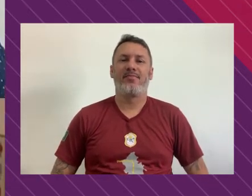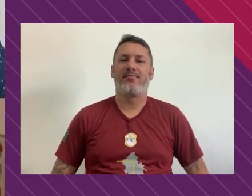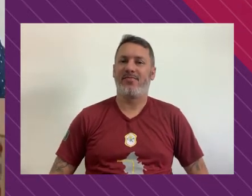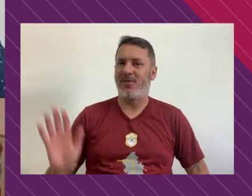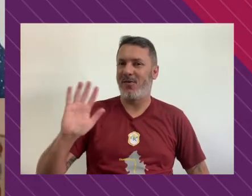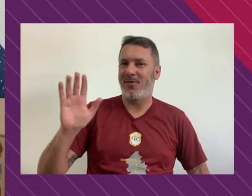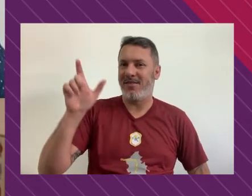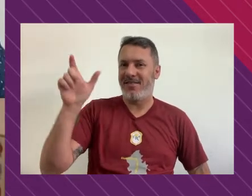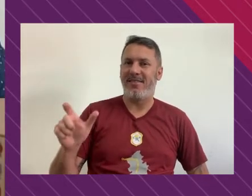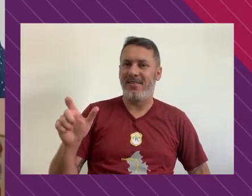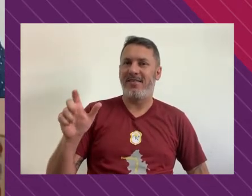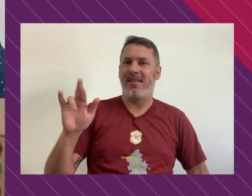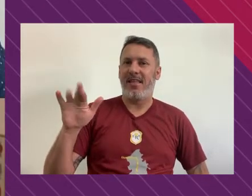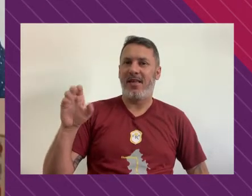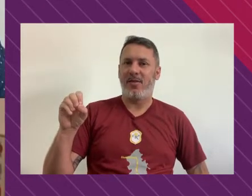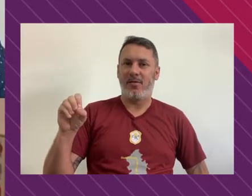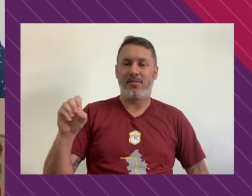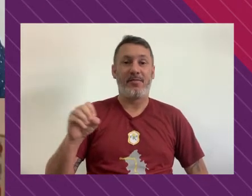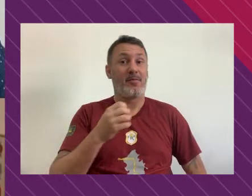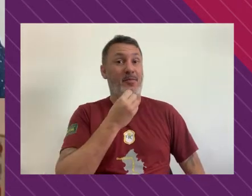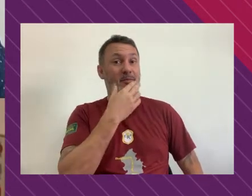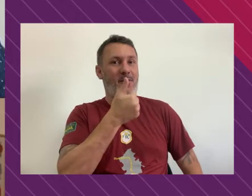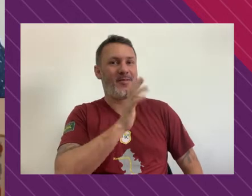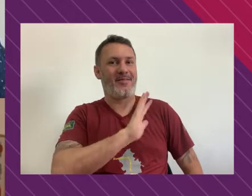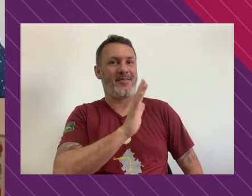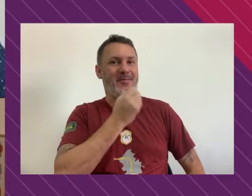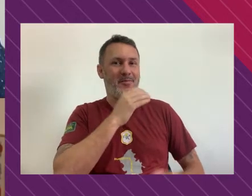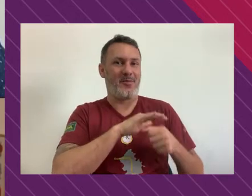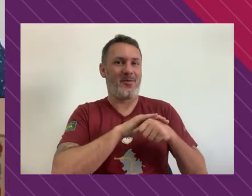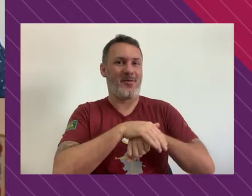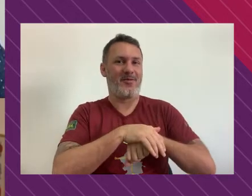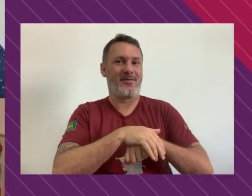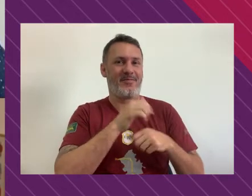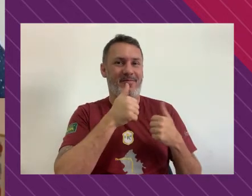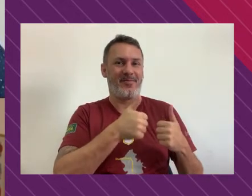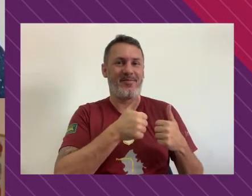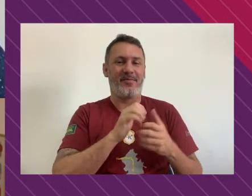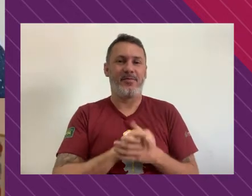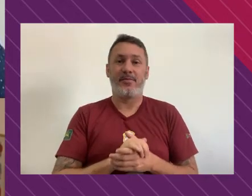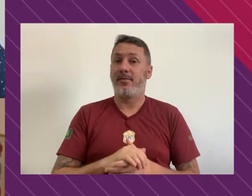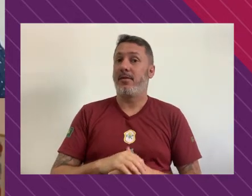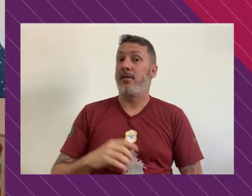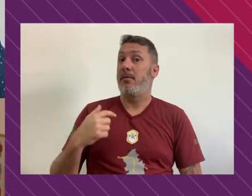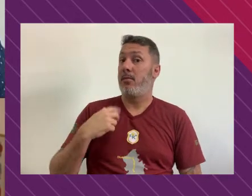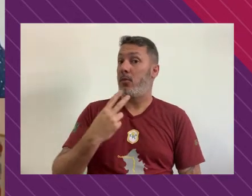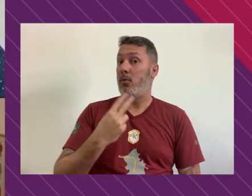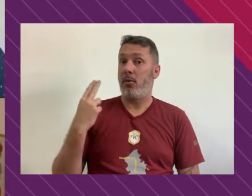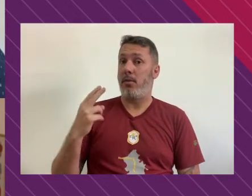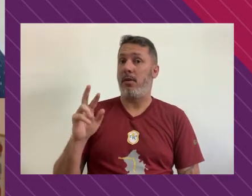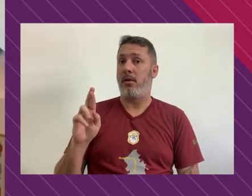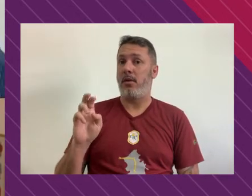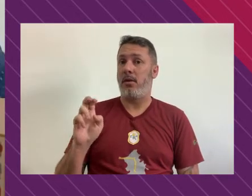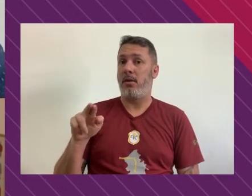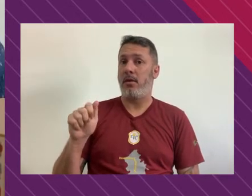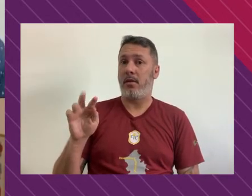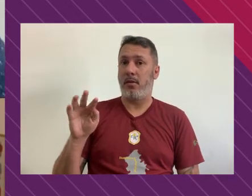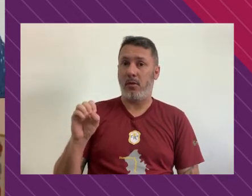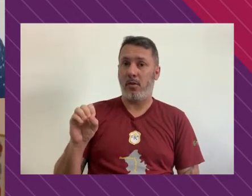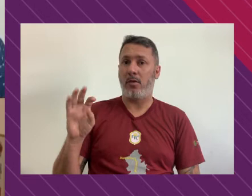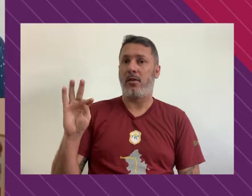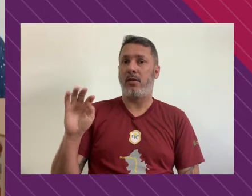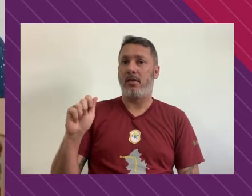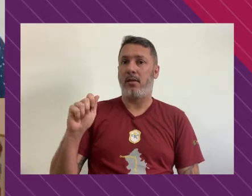Olá, Ricardo. Olá, tudo bem? Boa noite. Tudo bem? Boa noite. Meu nome é Renato Tanuri. Deixa eu me apresentar agora,